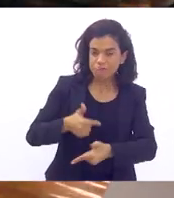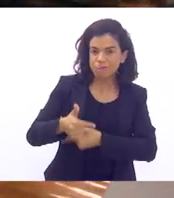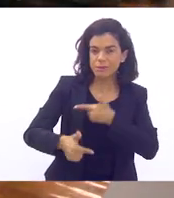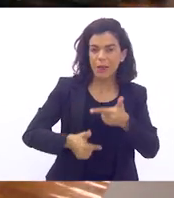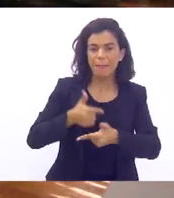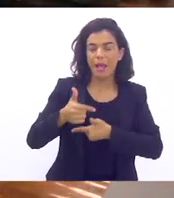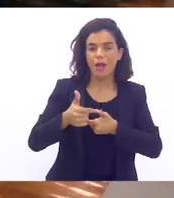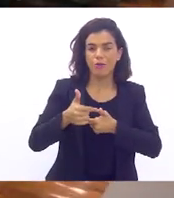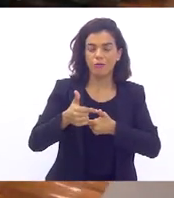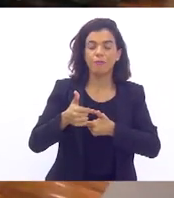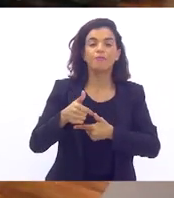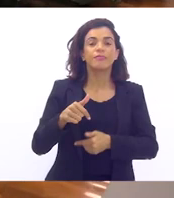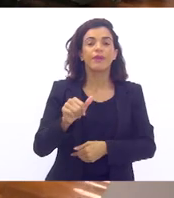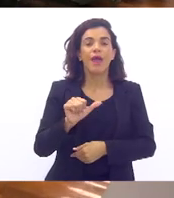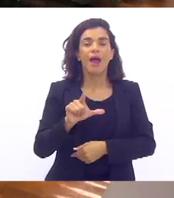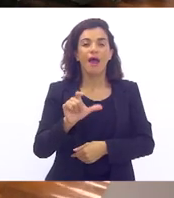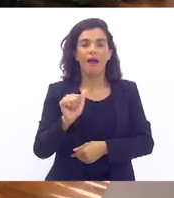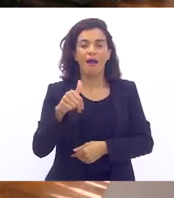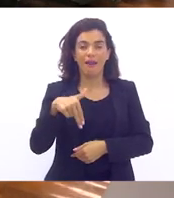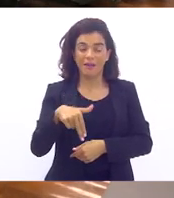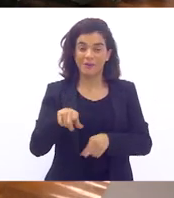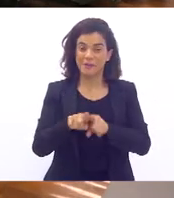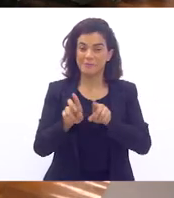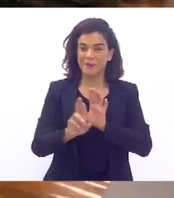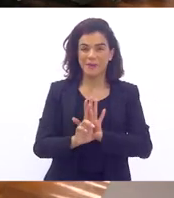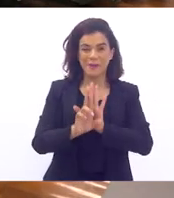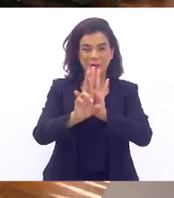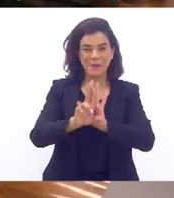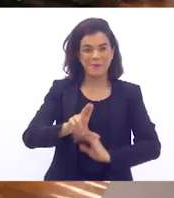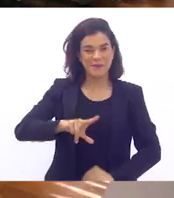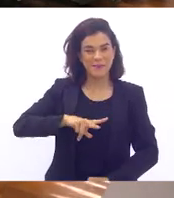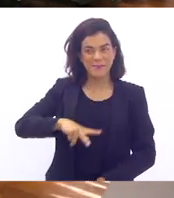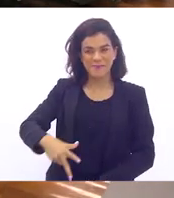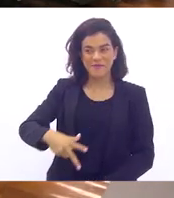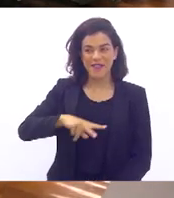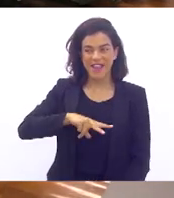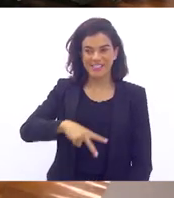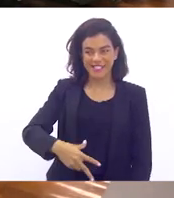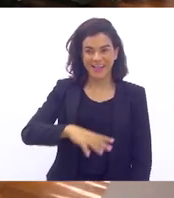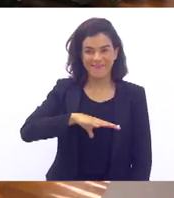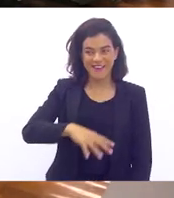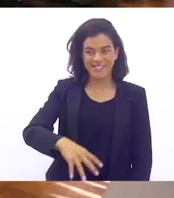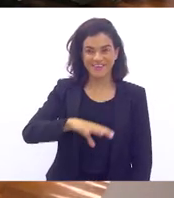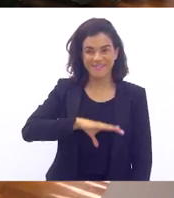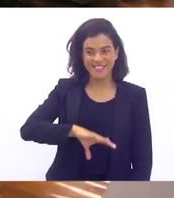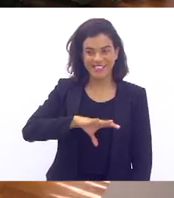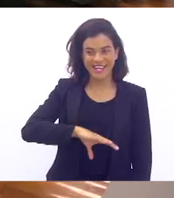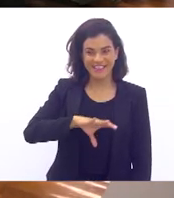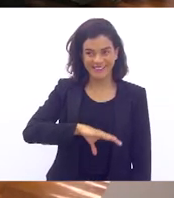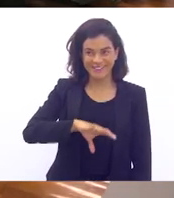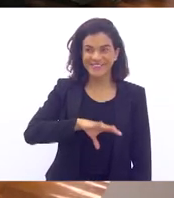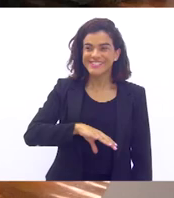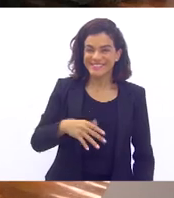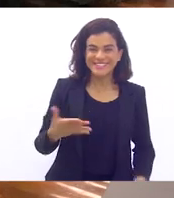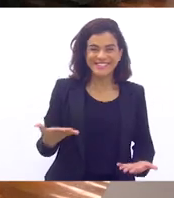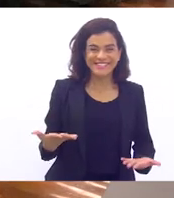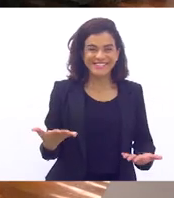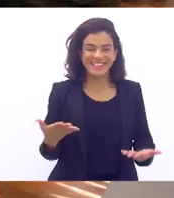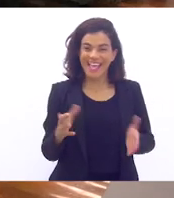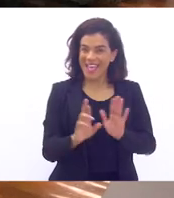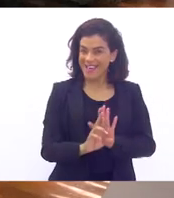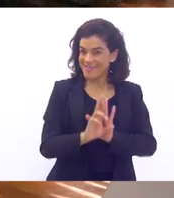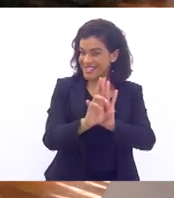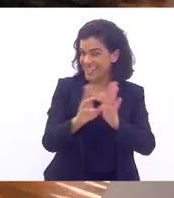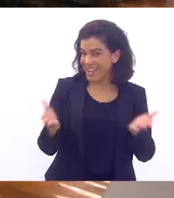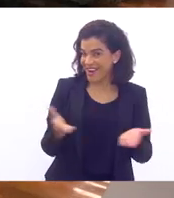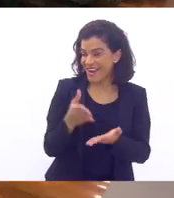Alan Lopes e representando os vascaínos também já que o guia o grande mentor dessa lei não podia ser diferente nesse final de semana